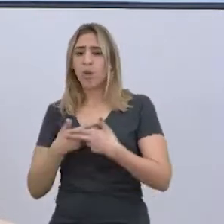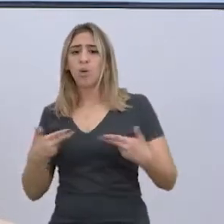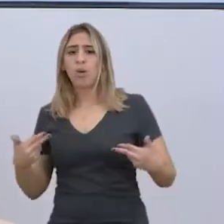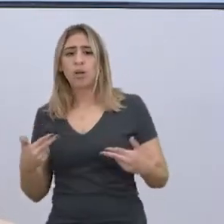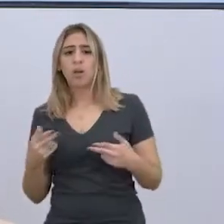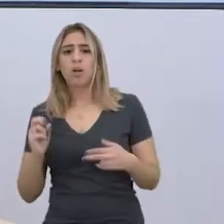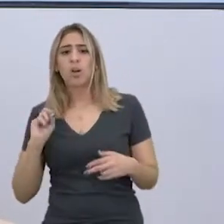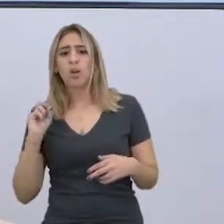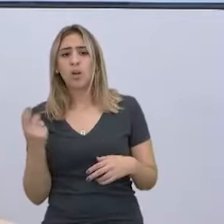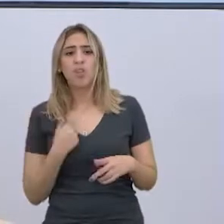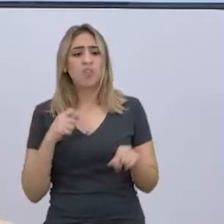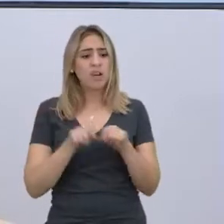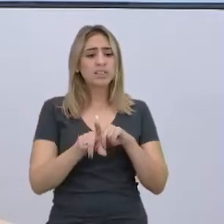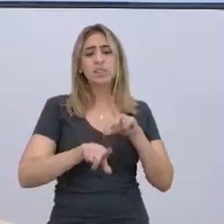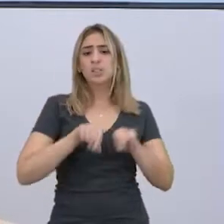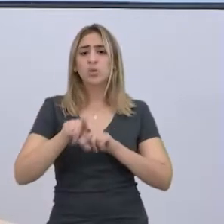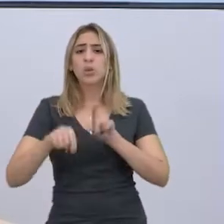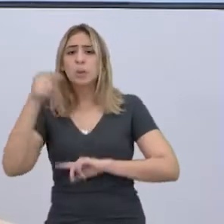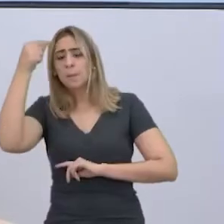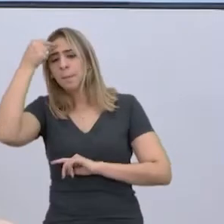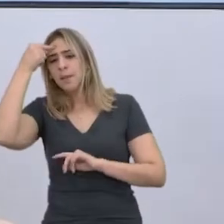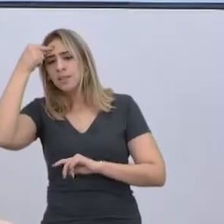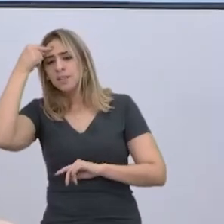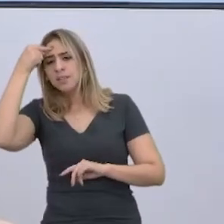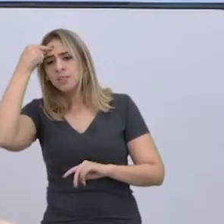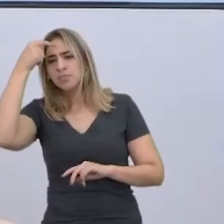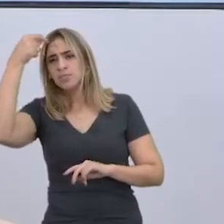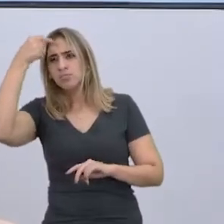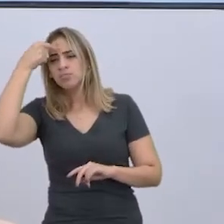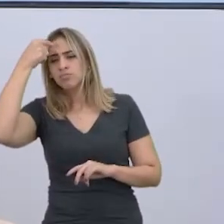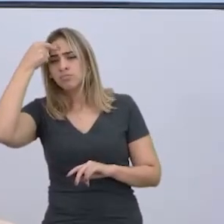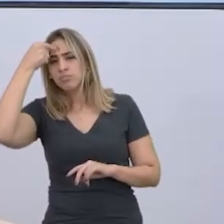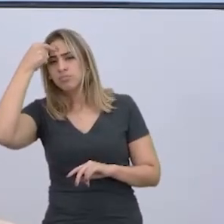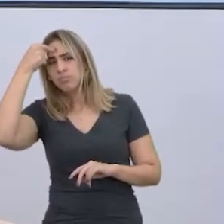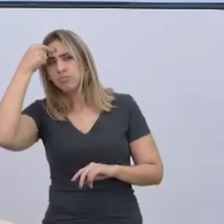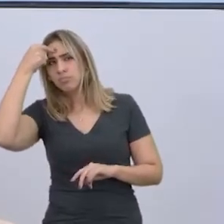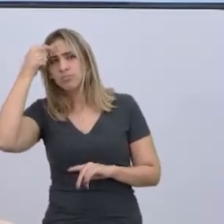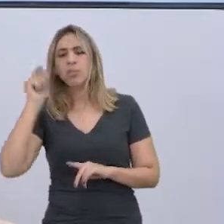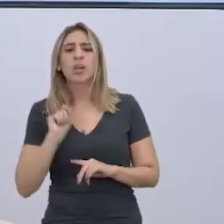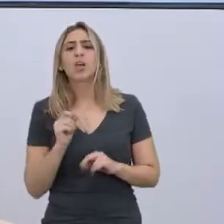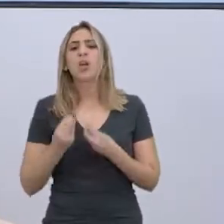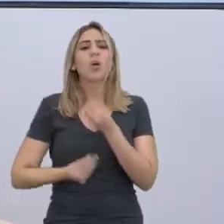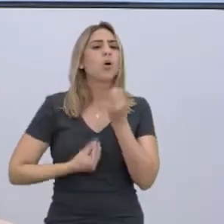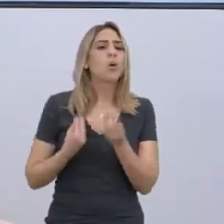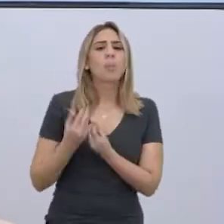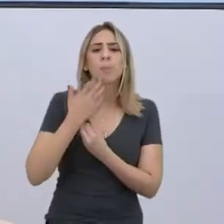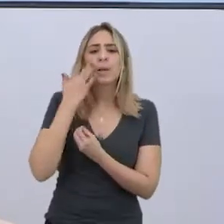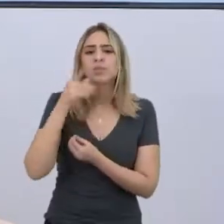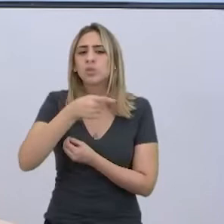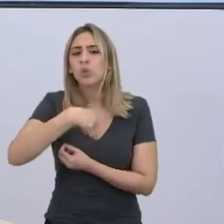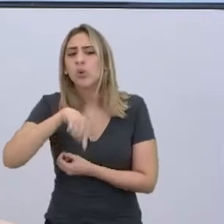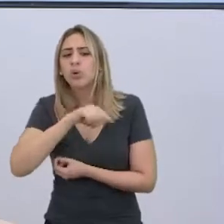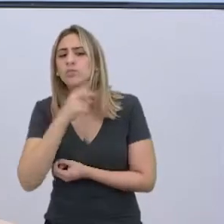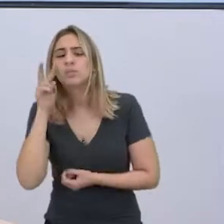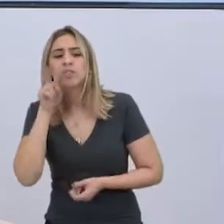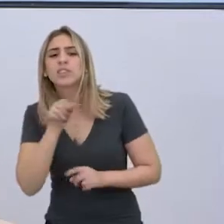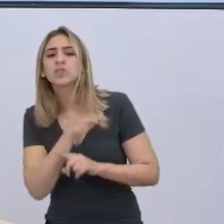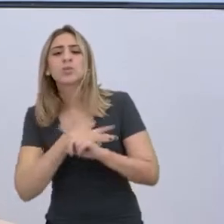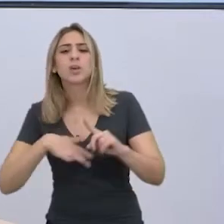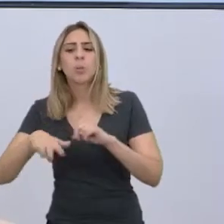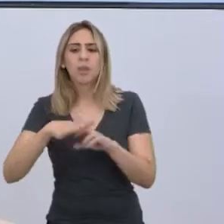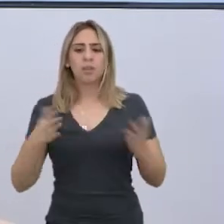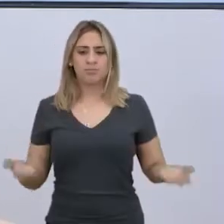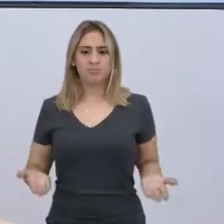eu faça escolhas pensando consciente ou inconscientemente em como as pessoas vão me ver